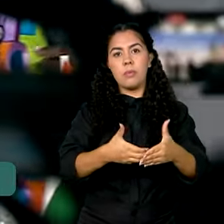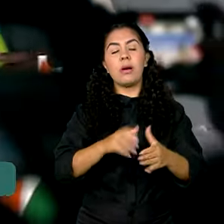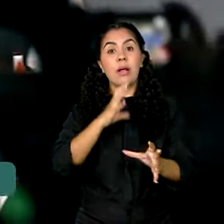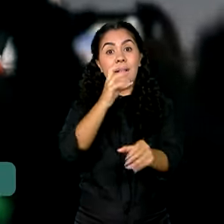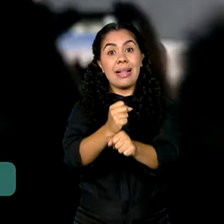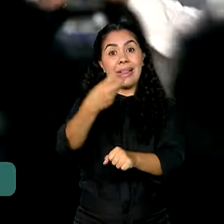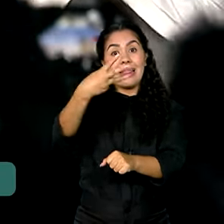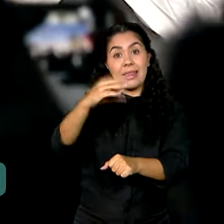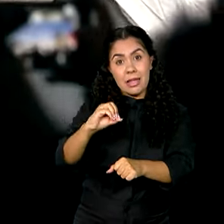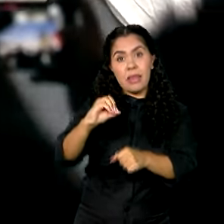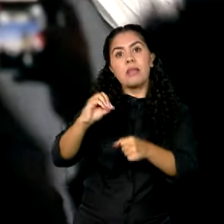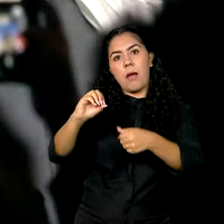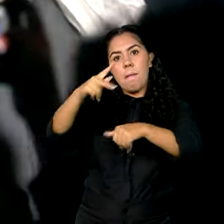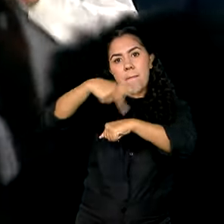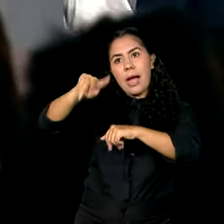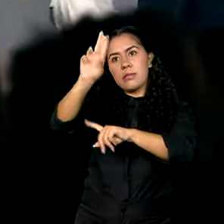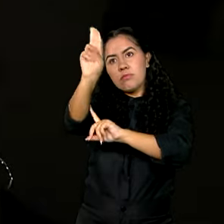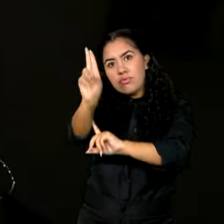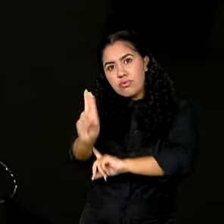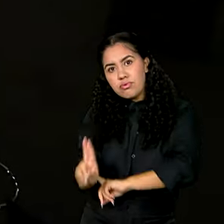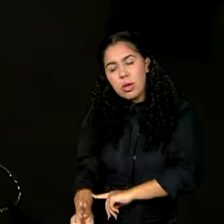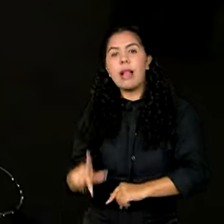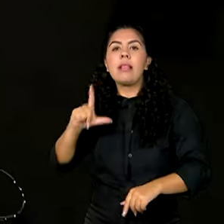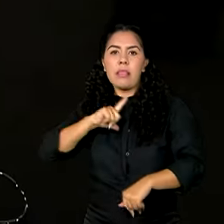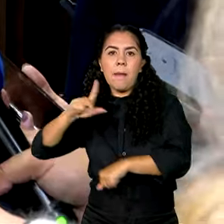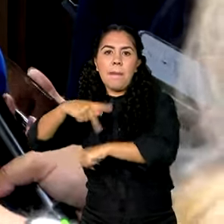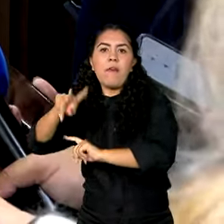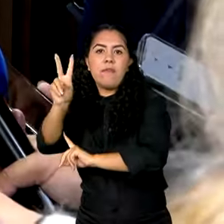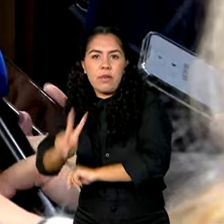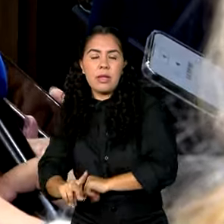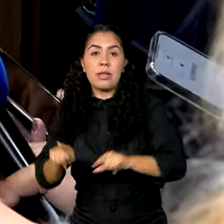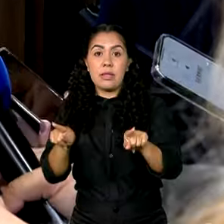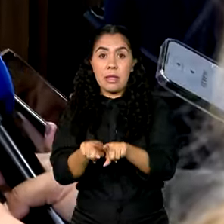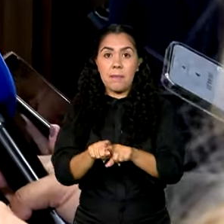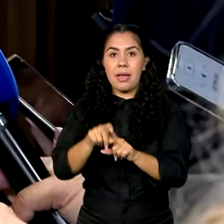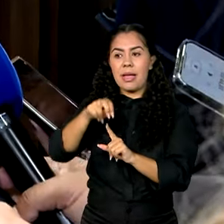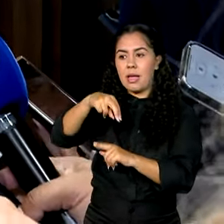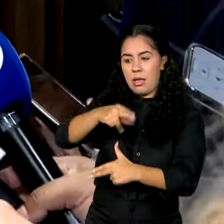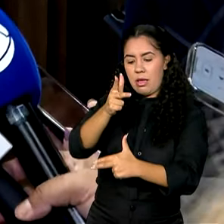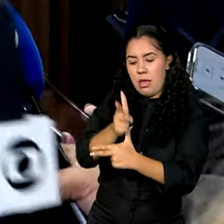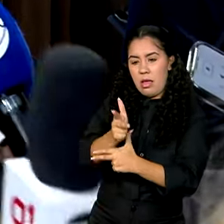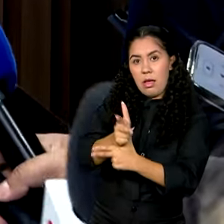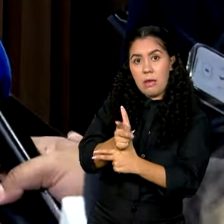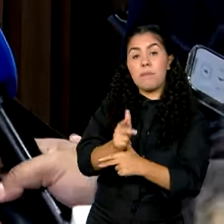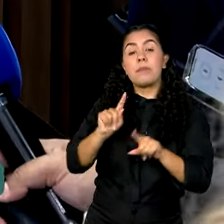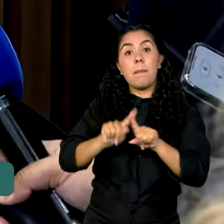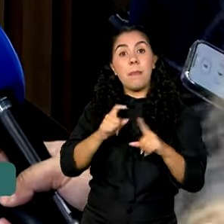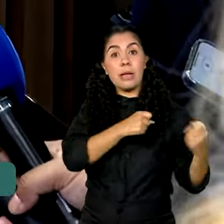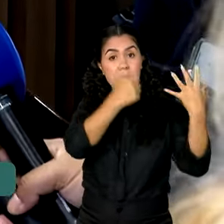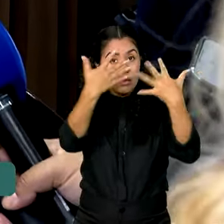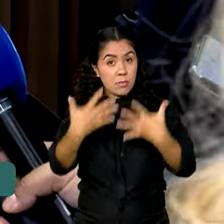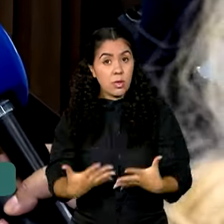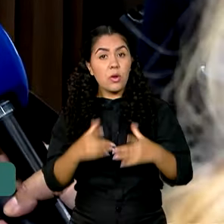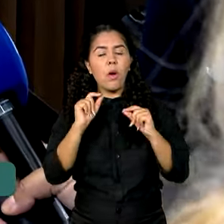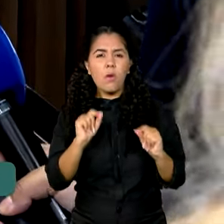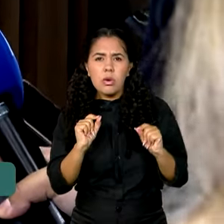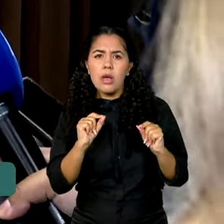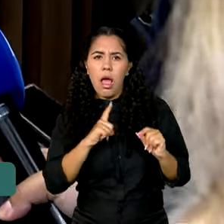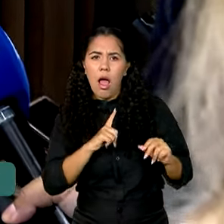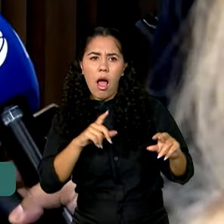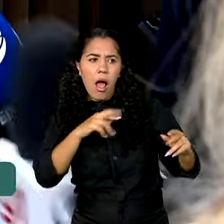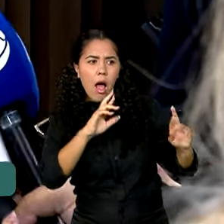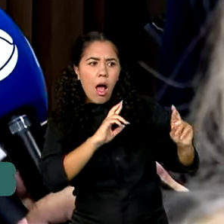nessa lista, incluindo a Venezuela e a Nicarágua. Mauro Vieira informou ainda que, em paralelo às reuniões da